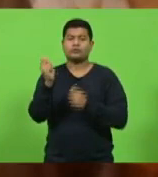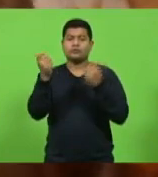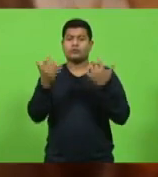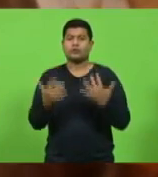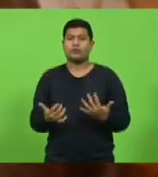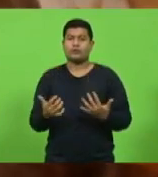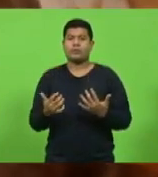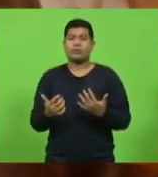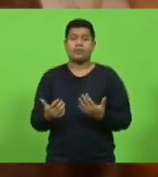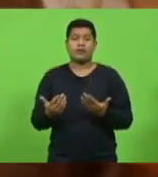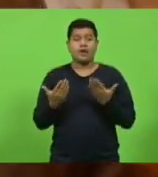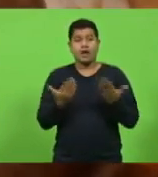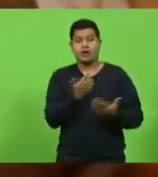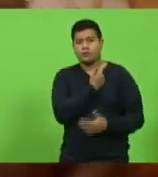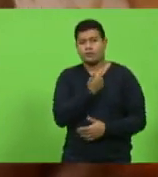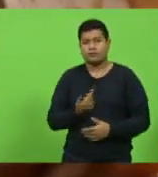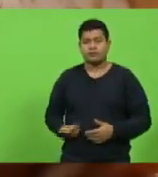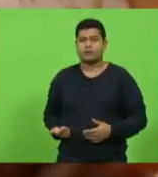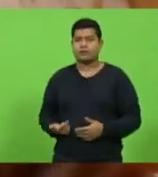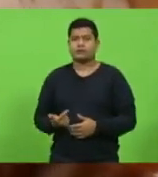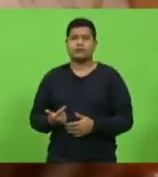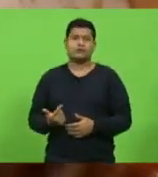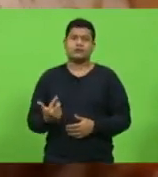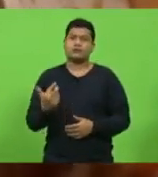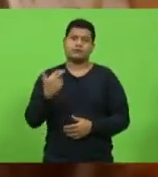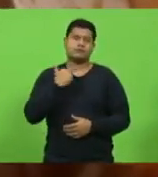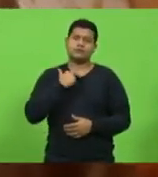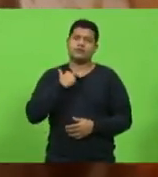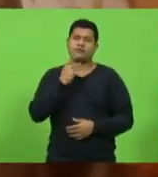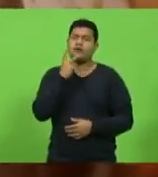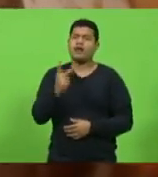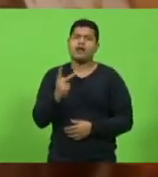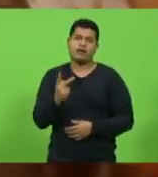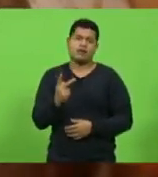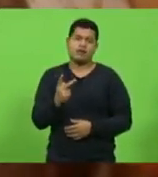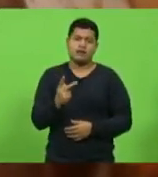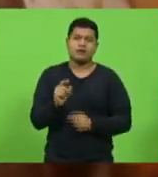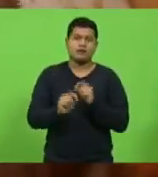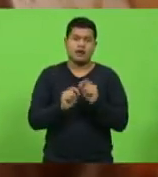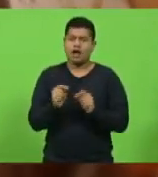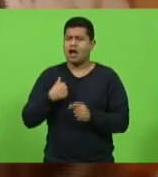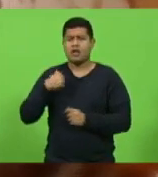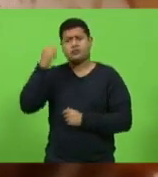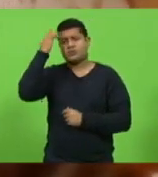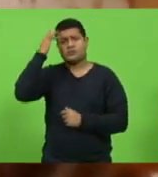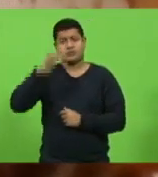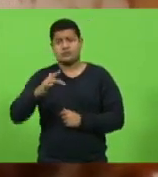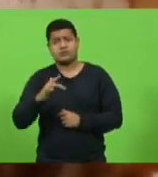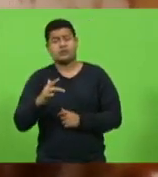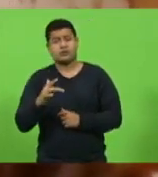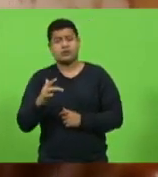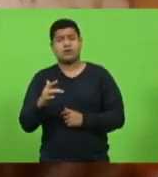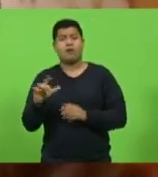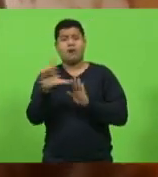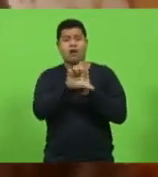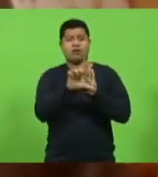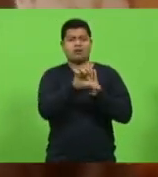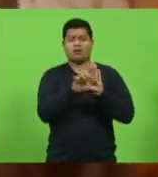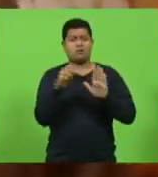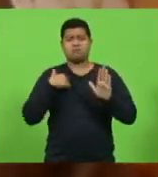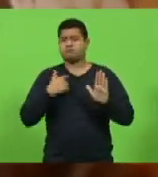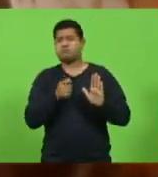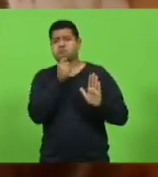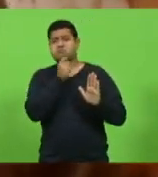o governador não podia alegar que não sabia. Não tinha como alegar desconhecimento sobre essa legislação.